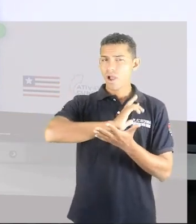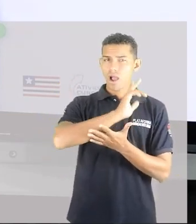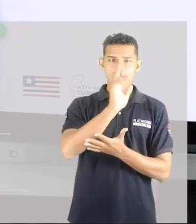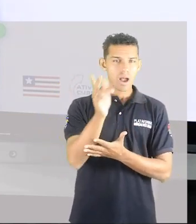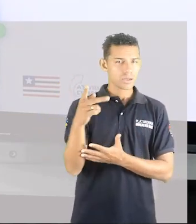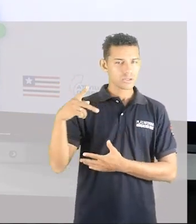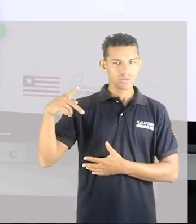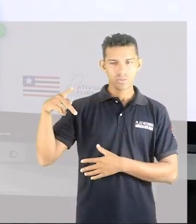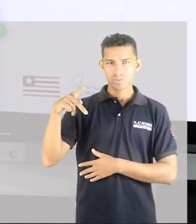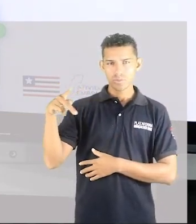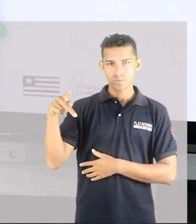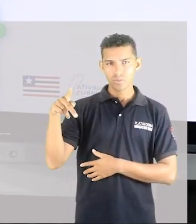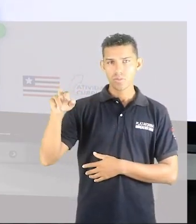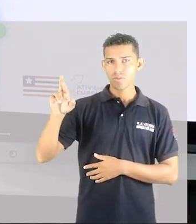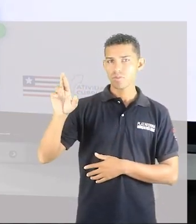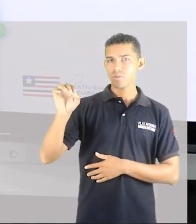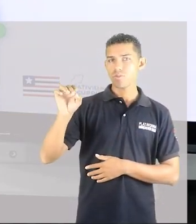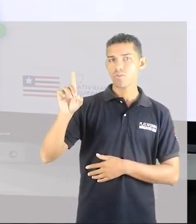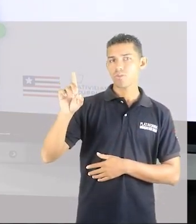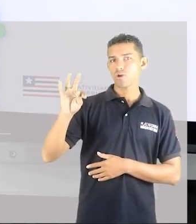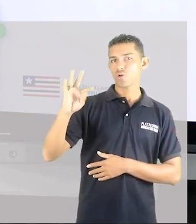produtos.